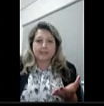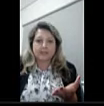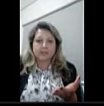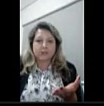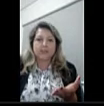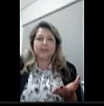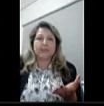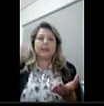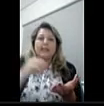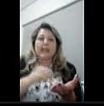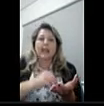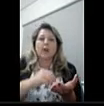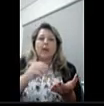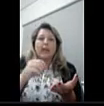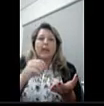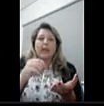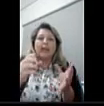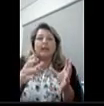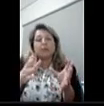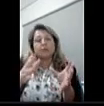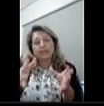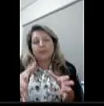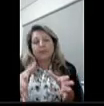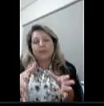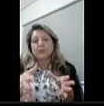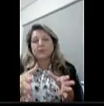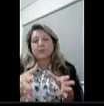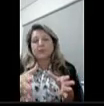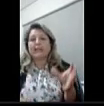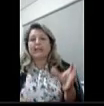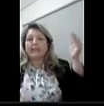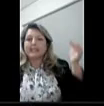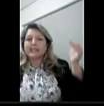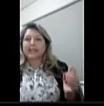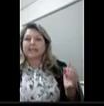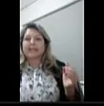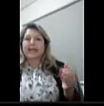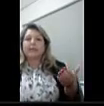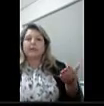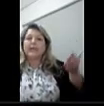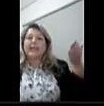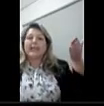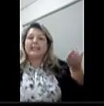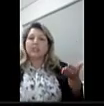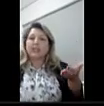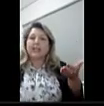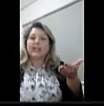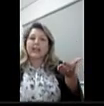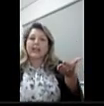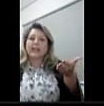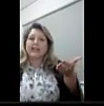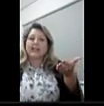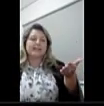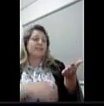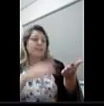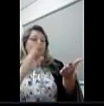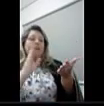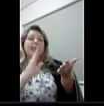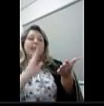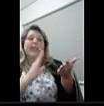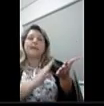exercício. Então, o ideal é, eu sempre peço para eles, nesse calendário, ele chega em casa,